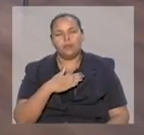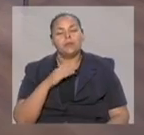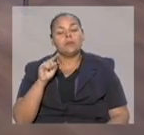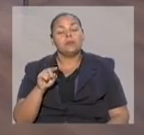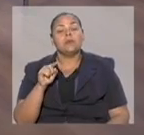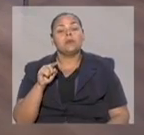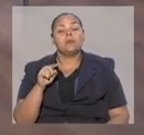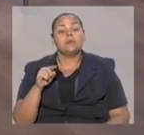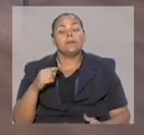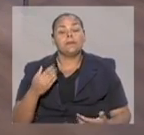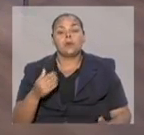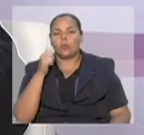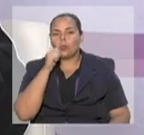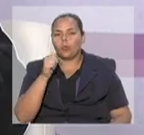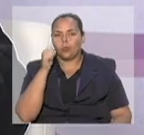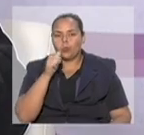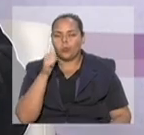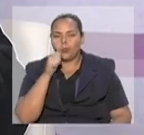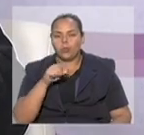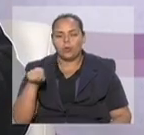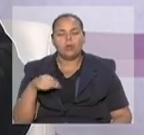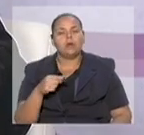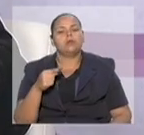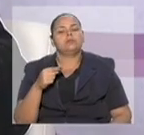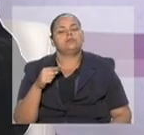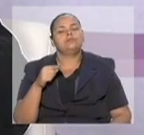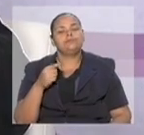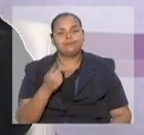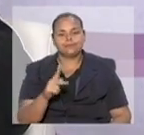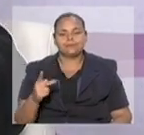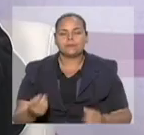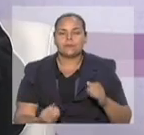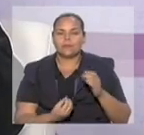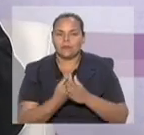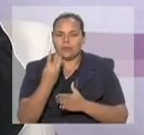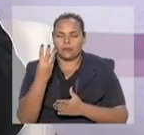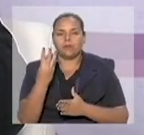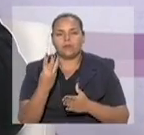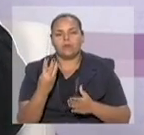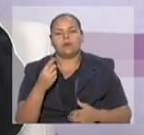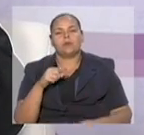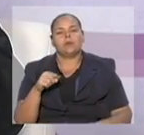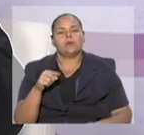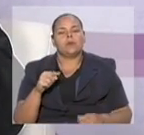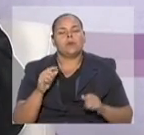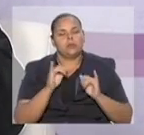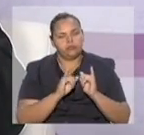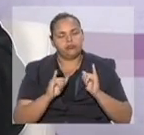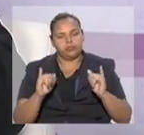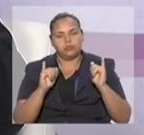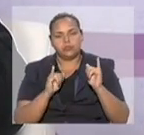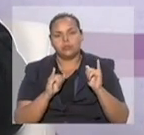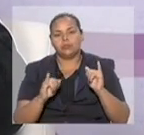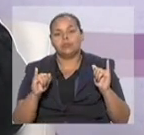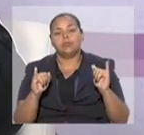porque indiscutivelmente as mulheres se organizaram, né, e criaram uma super